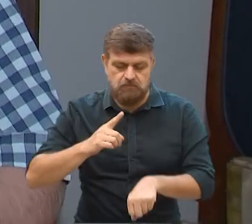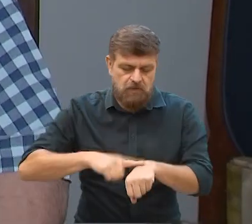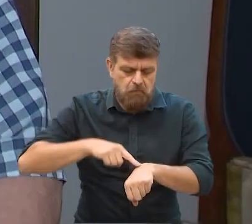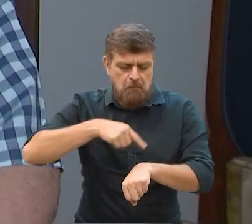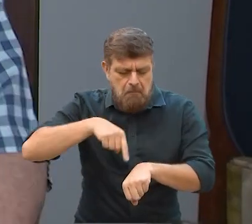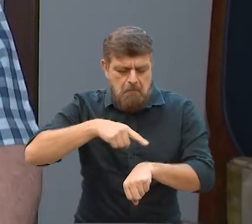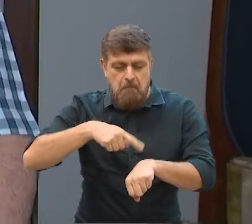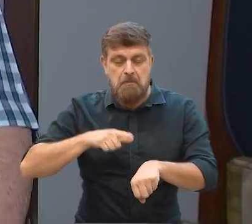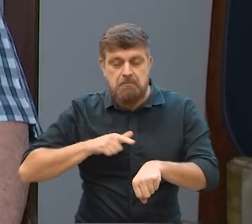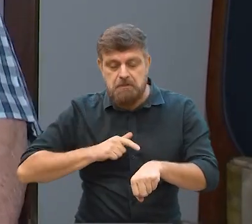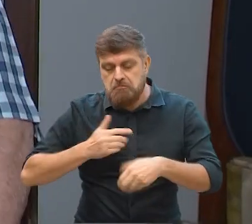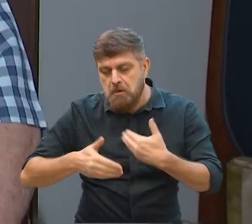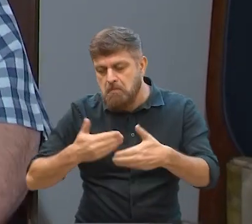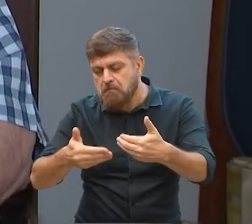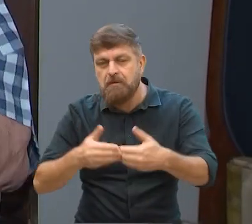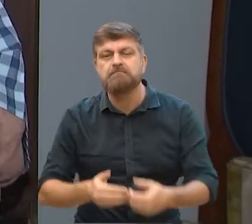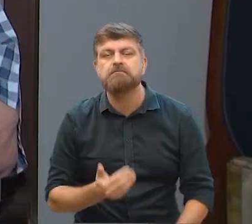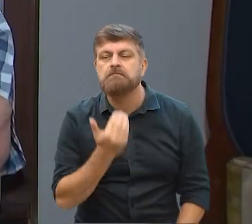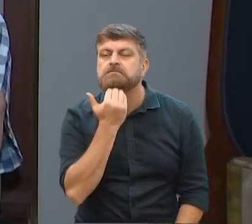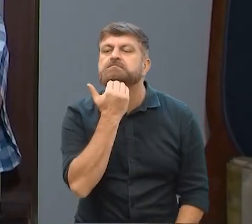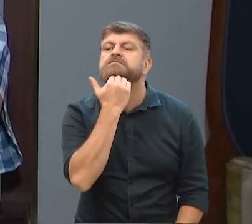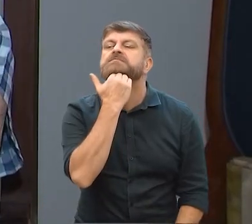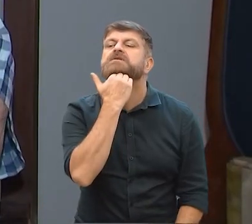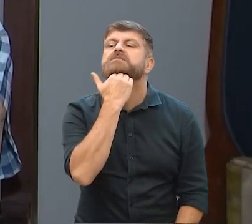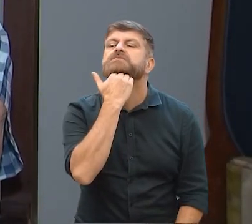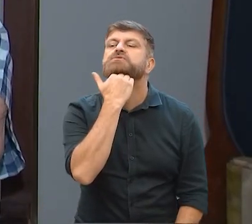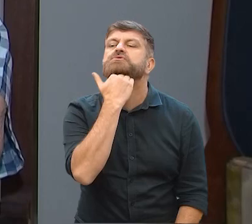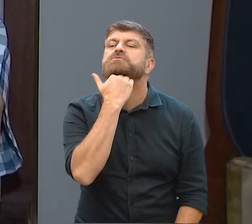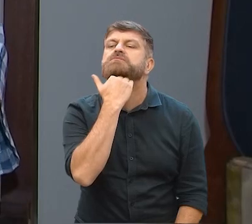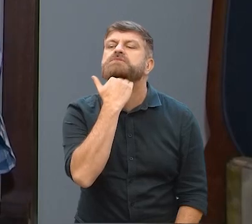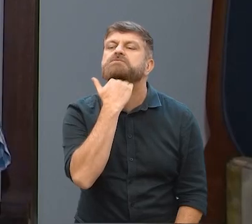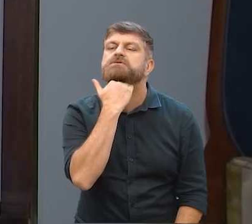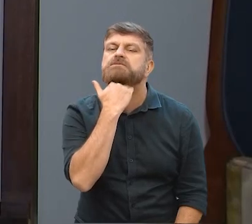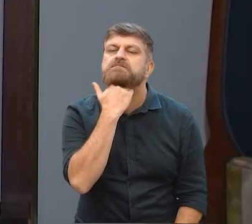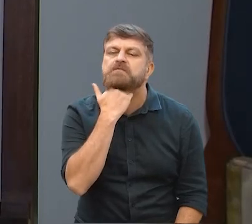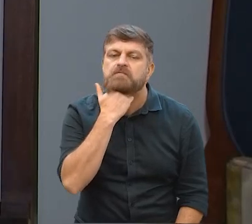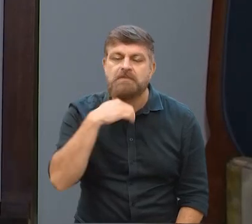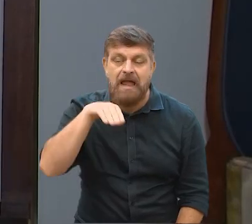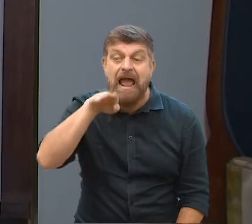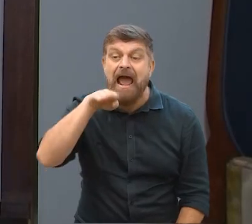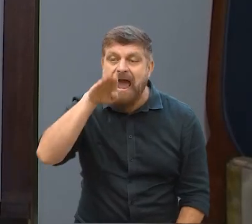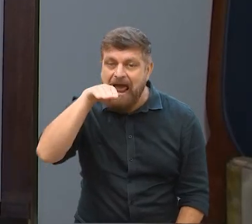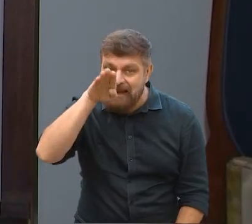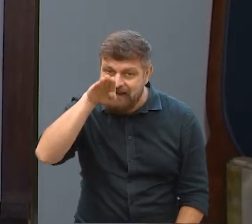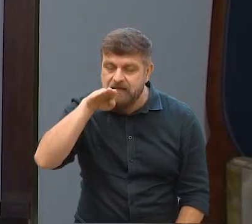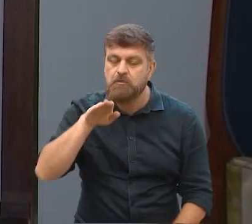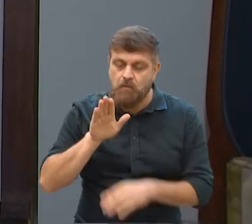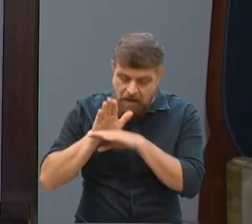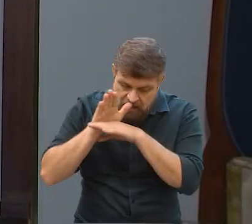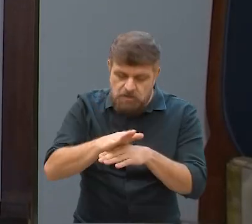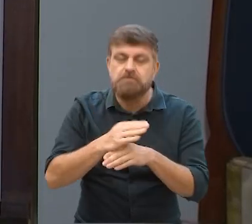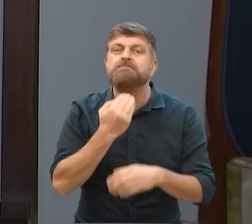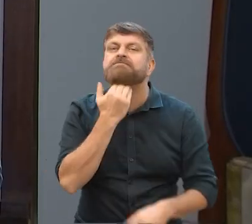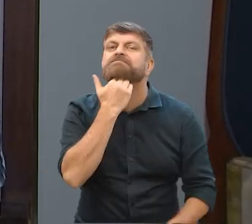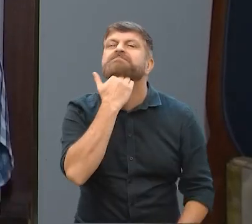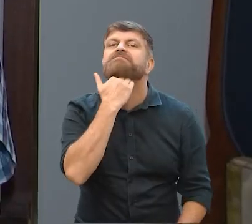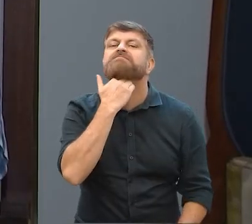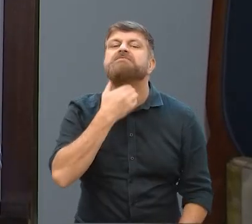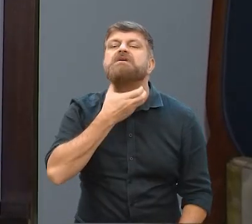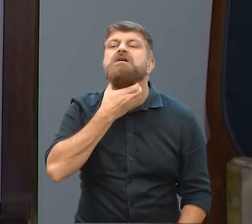depois de algum tempo, esse alimento é impulsionado, e a língua aí participa também ajudando essa